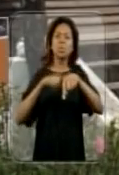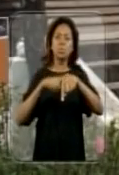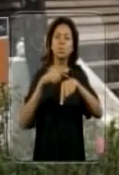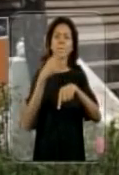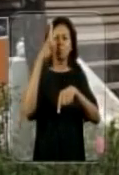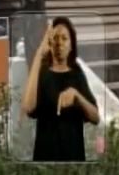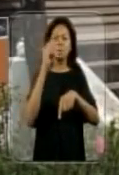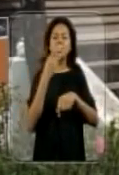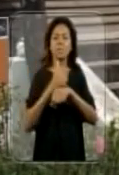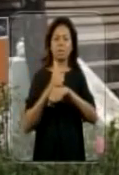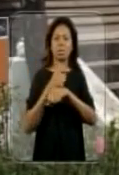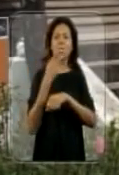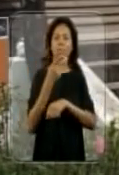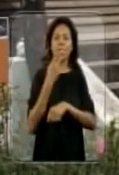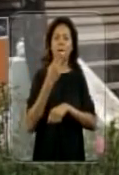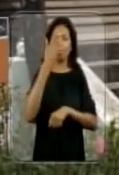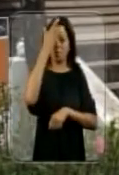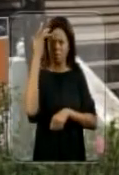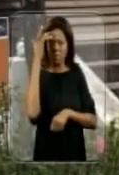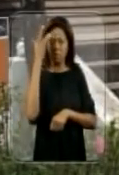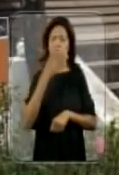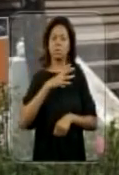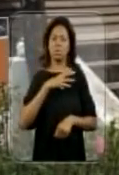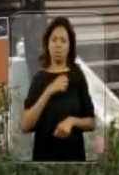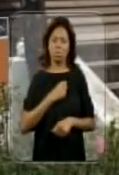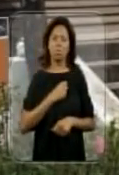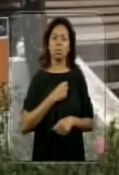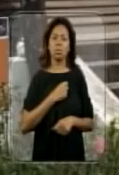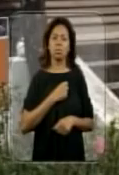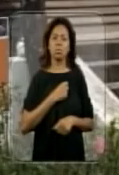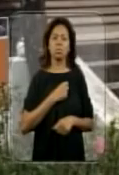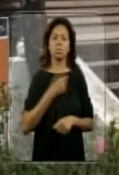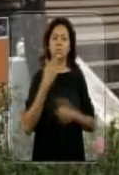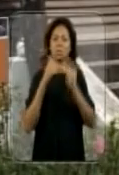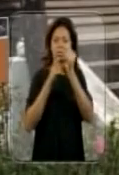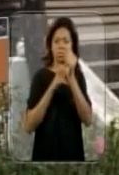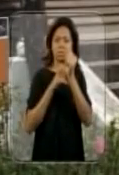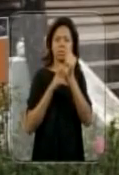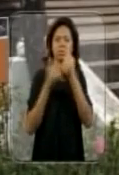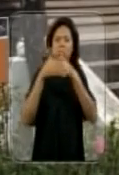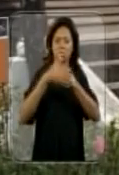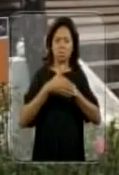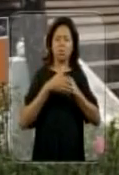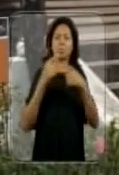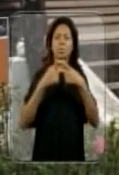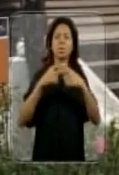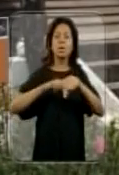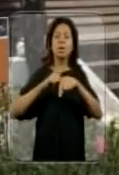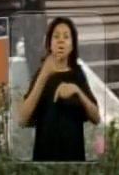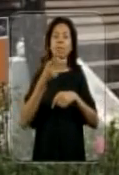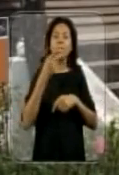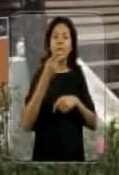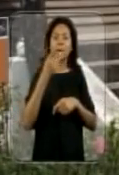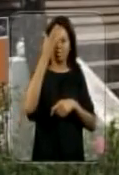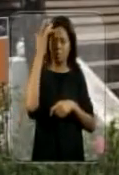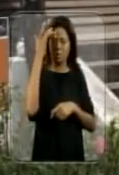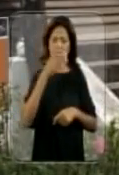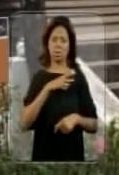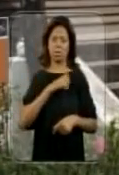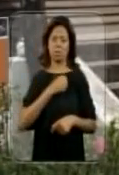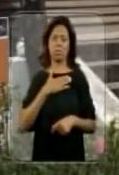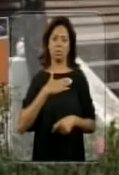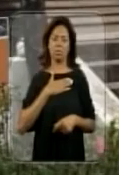Mas com o tempo eu percebi que valia muito mais a pena contar para aquelas pessoas que eu realmente gosto do que não contar. Porque ao contar